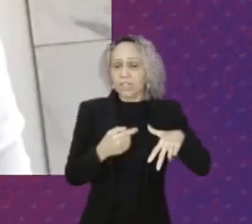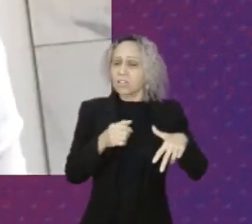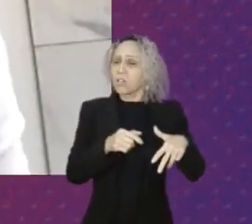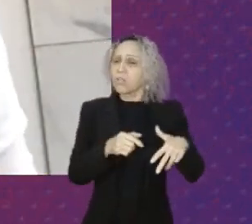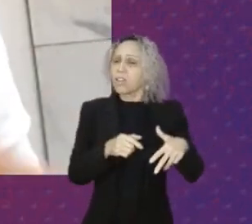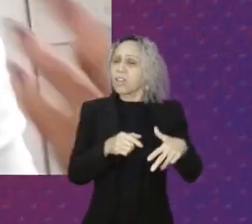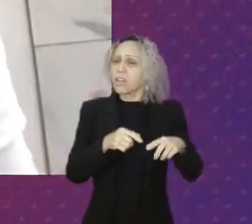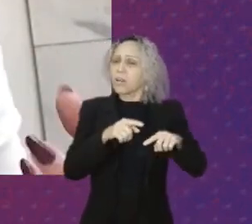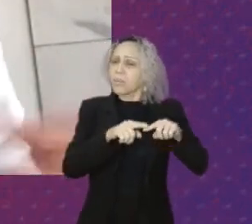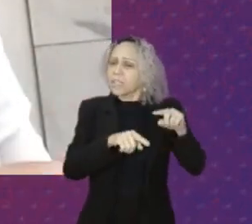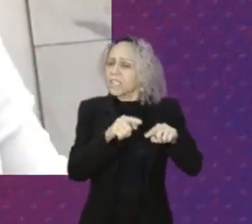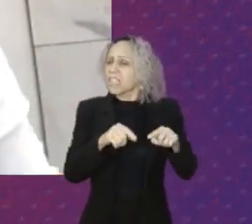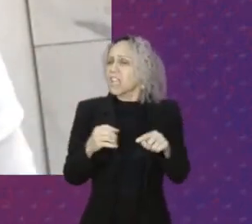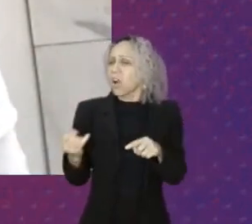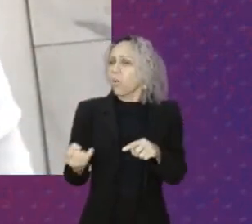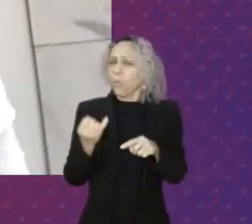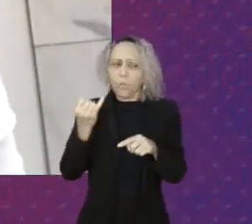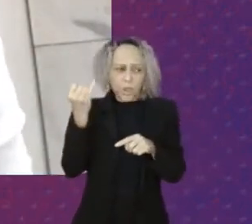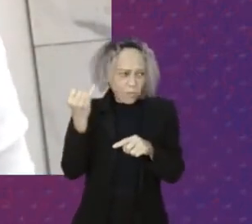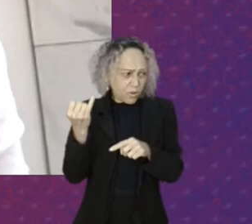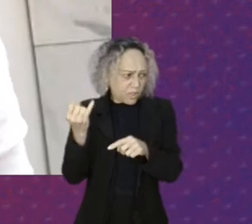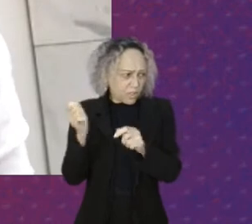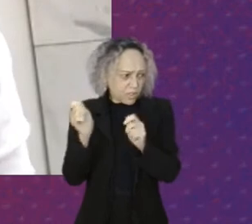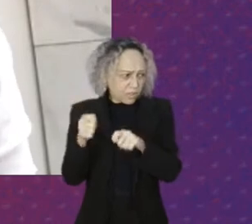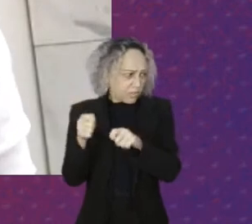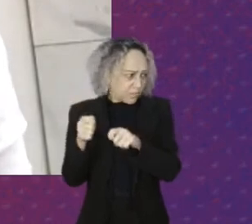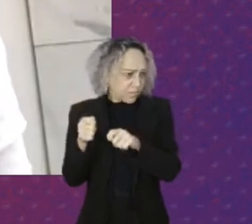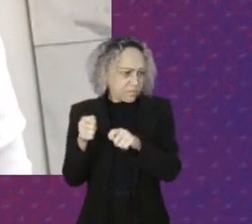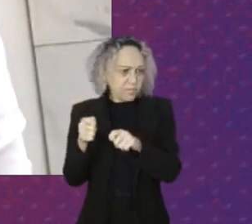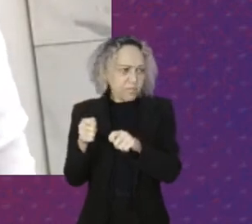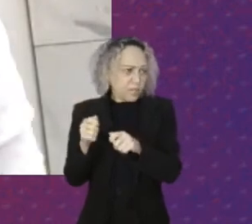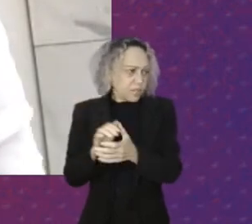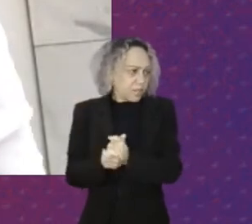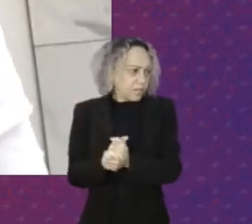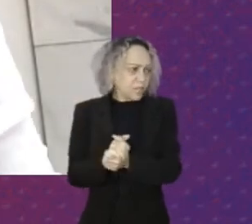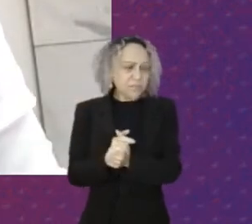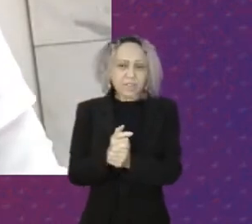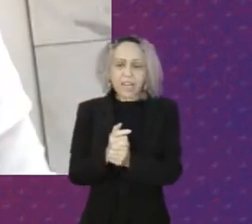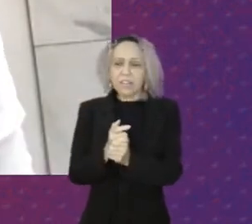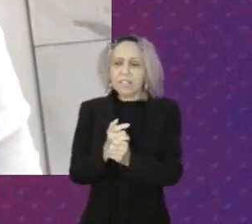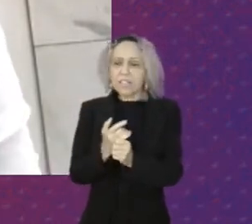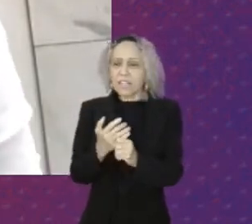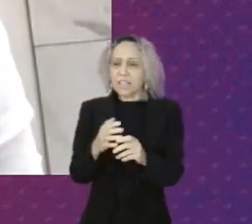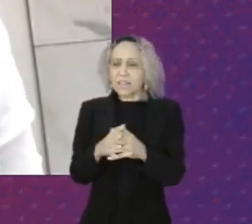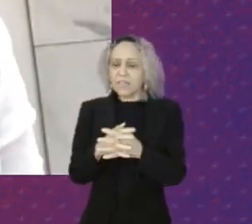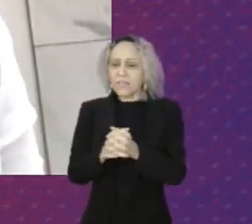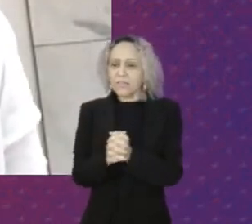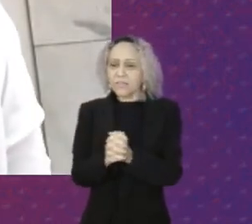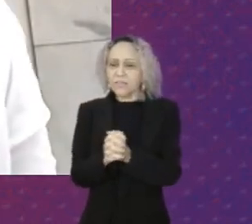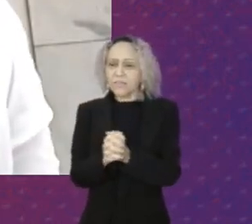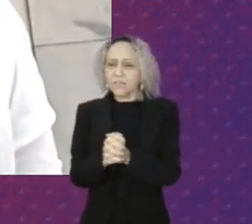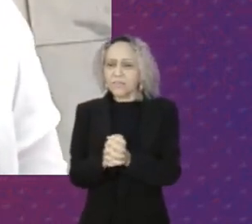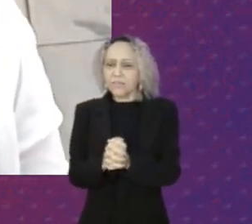para a gente pensar a ampliação dessa perspectiva. Acho que é isso, a gente se vê numa próxima.